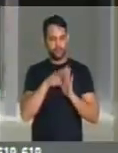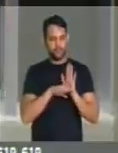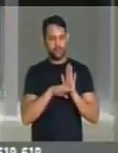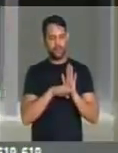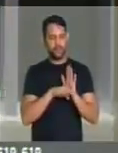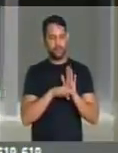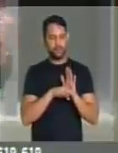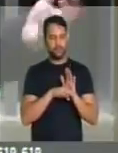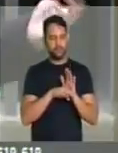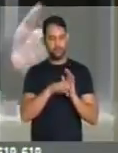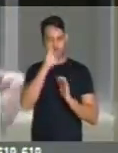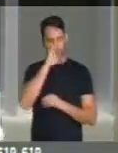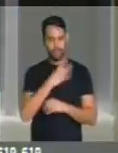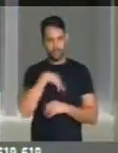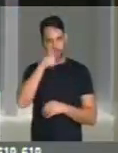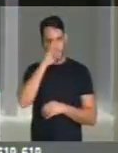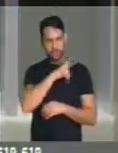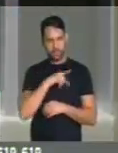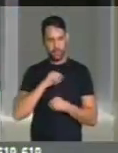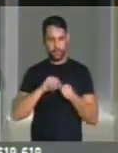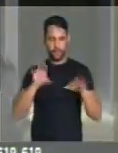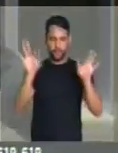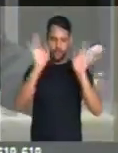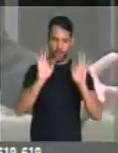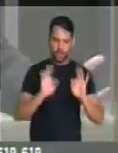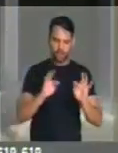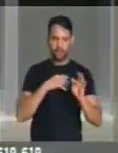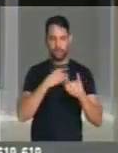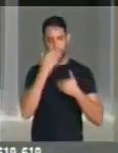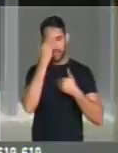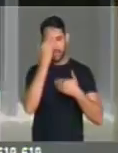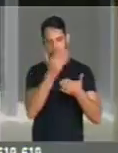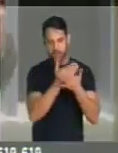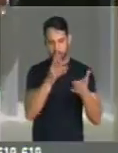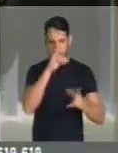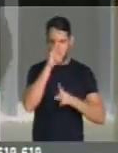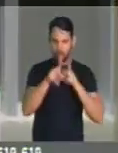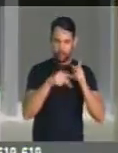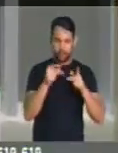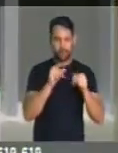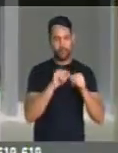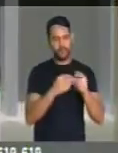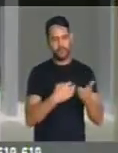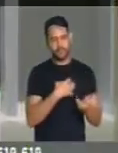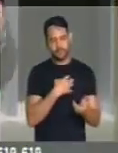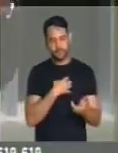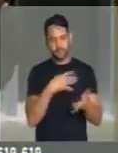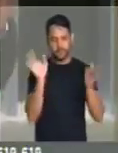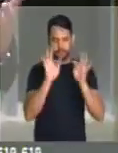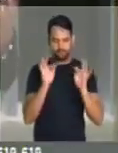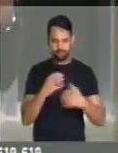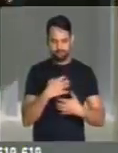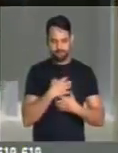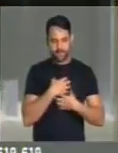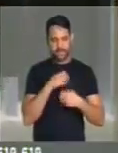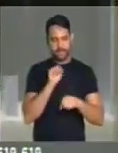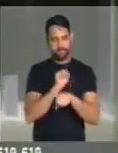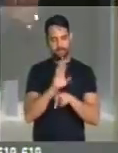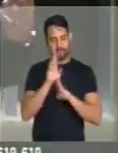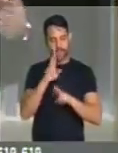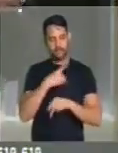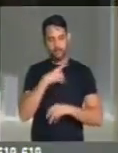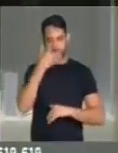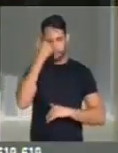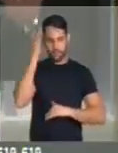com cidadania. Portanto, senhor presidente, fico muito feliz, fico agradecido e extremamente honrado. E espero, com as